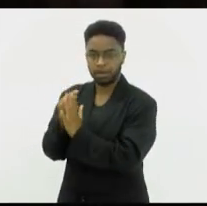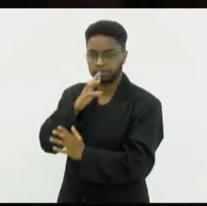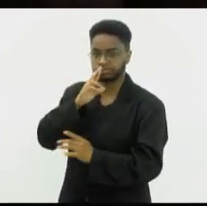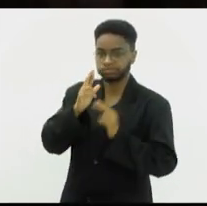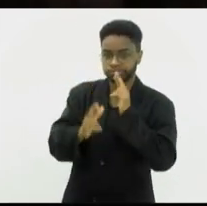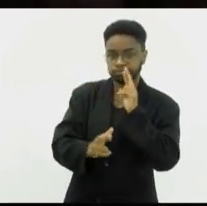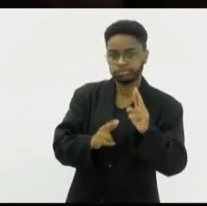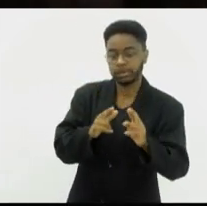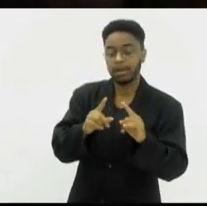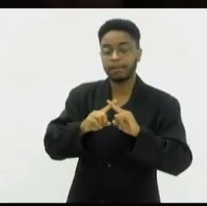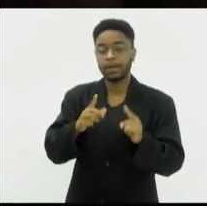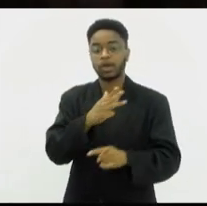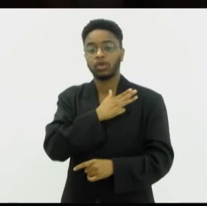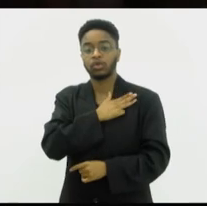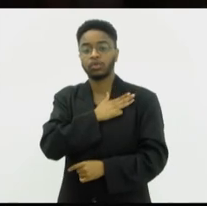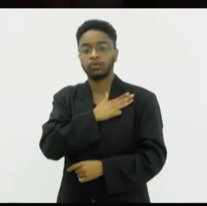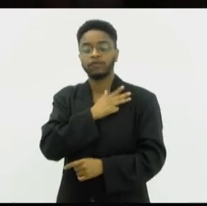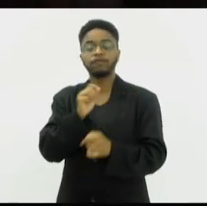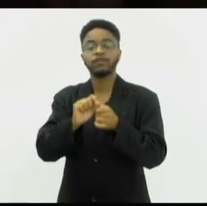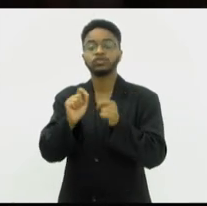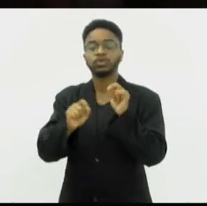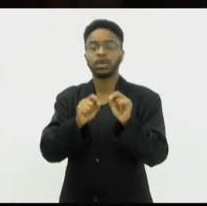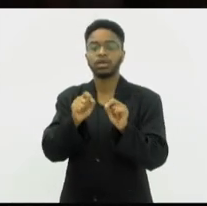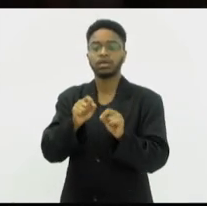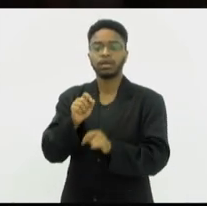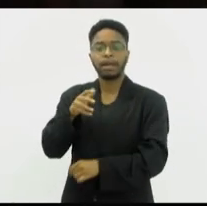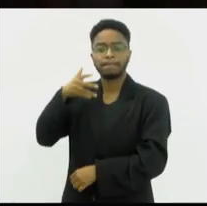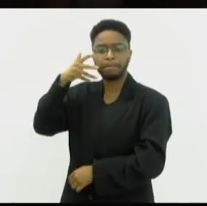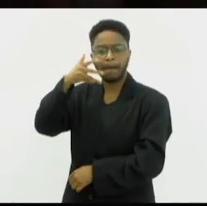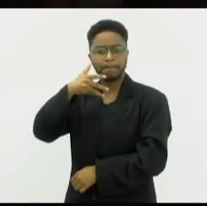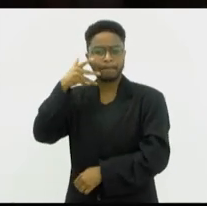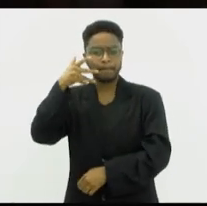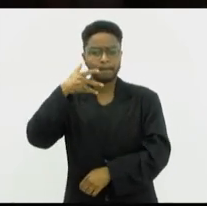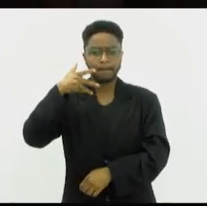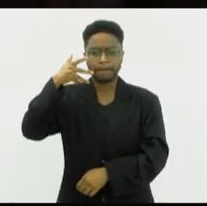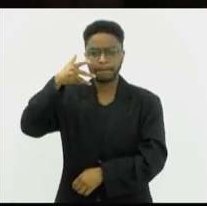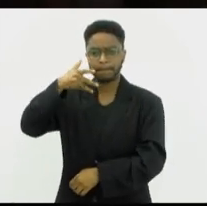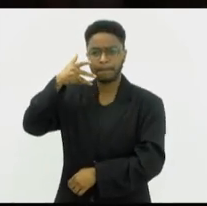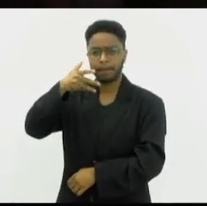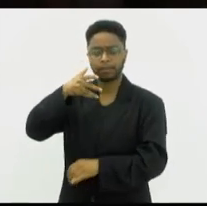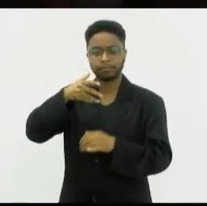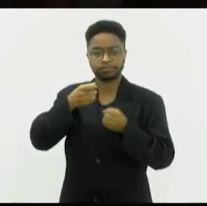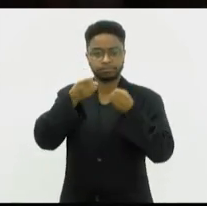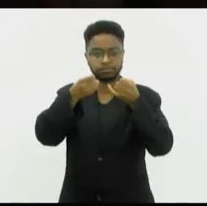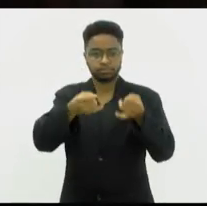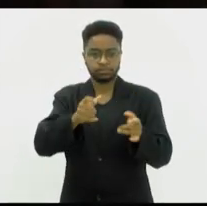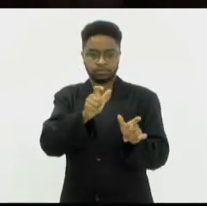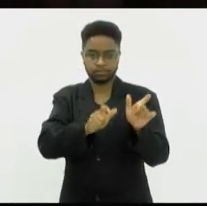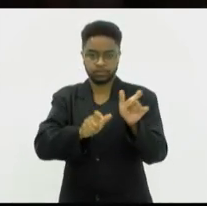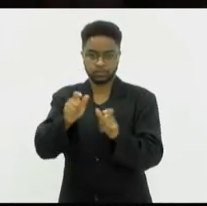resolveu fazer um pequeno comício para os jornalistas.